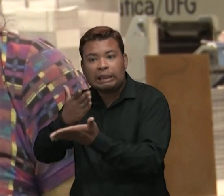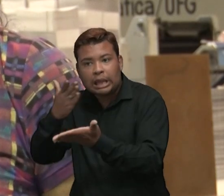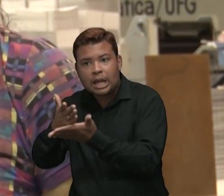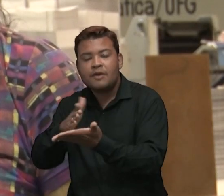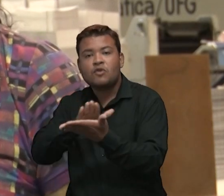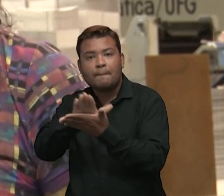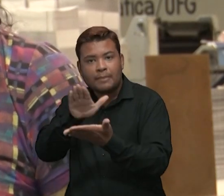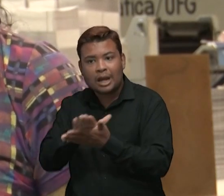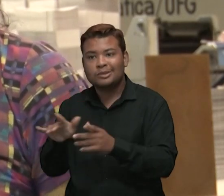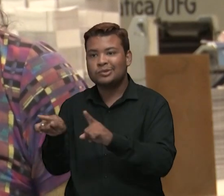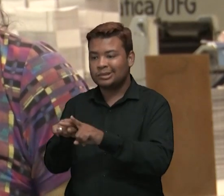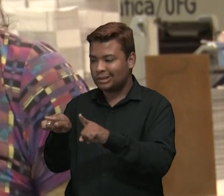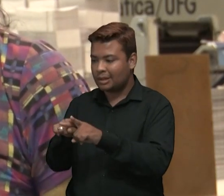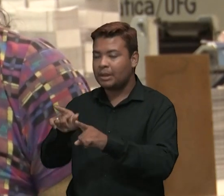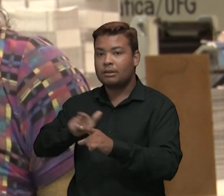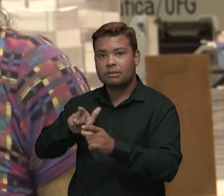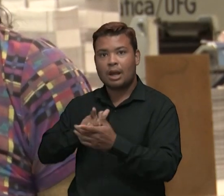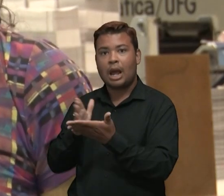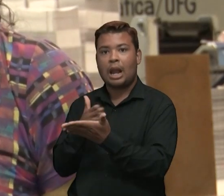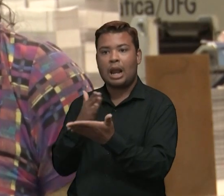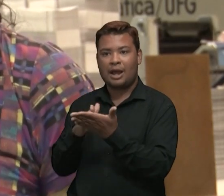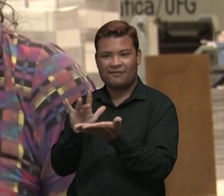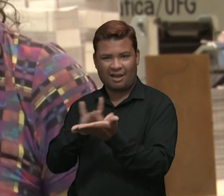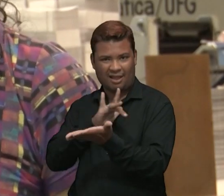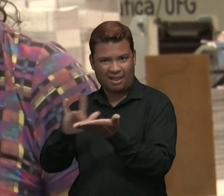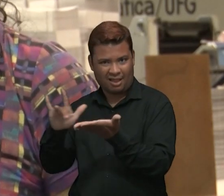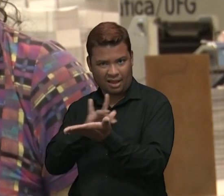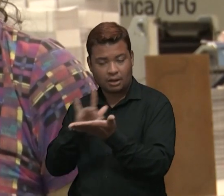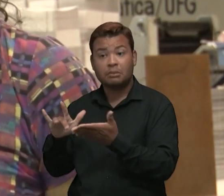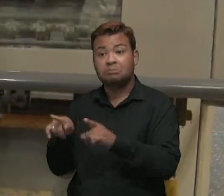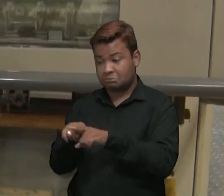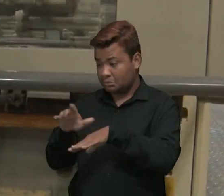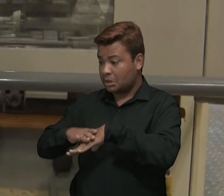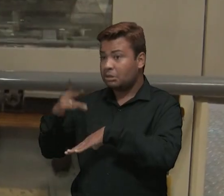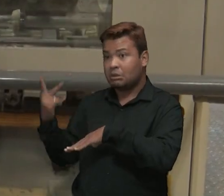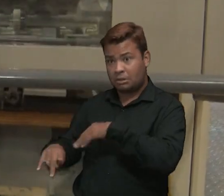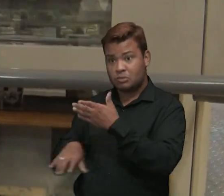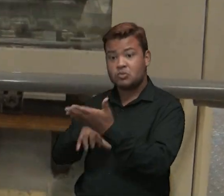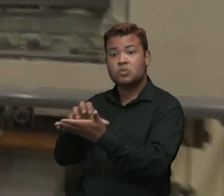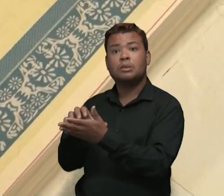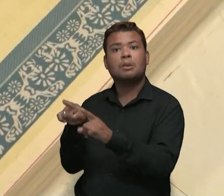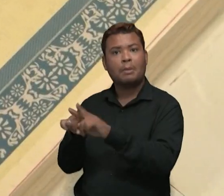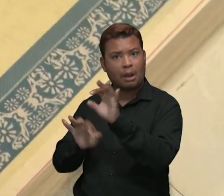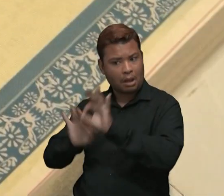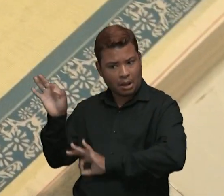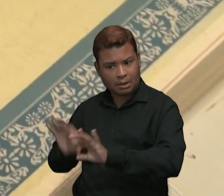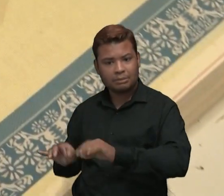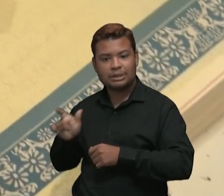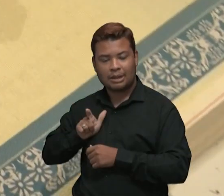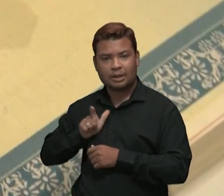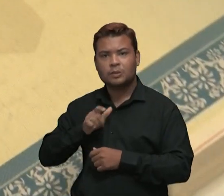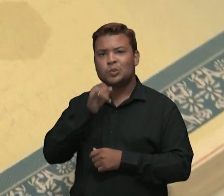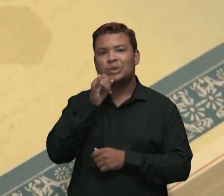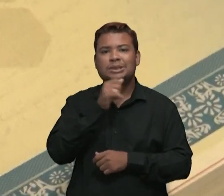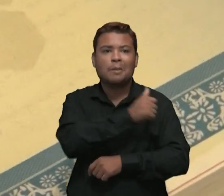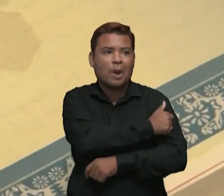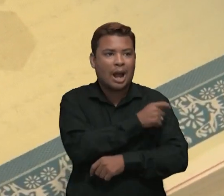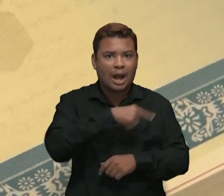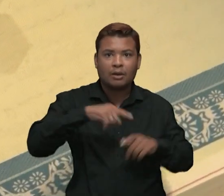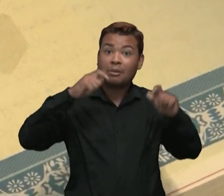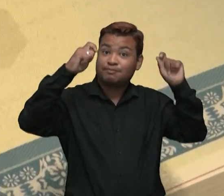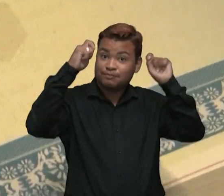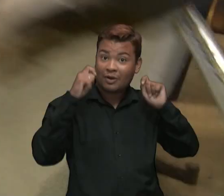impressos quanto digitais, e-books, são feitos no SEGRAF. Como você bem lembrou, desde o diploma que os